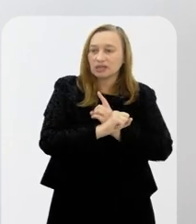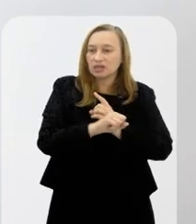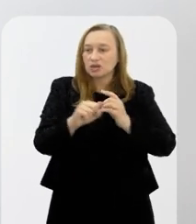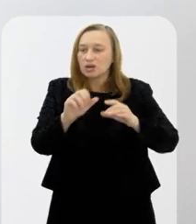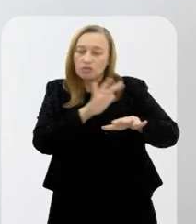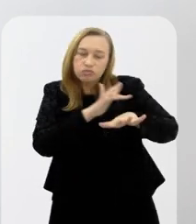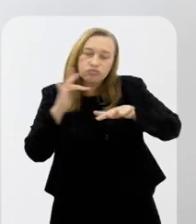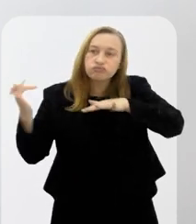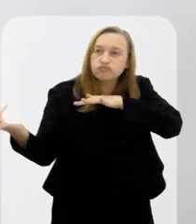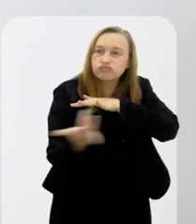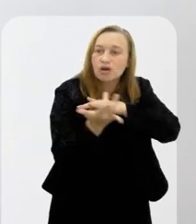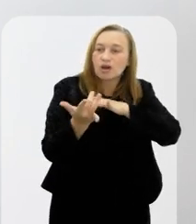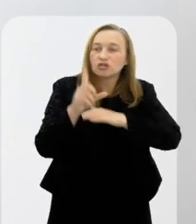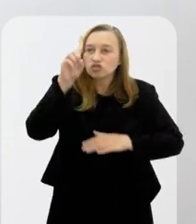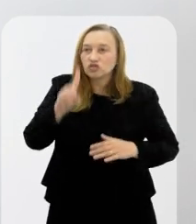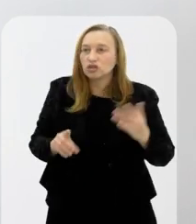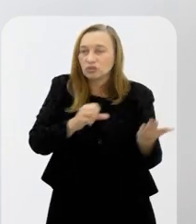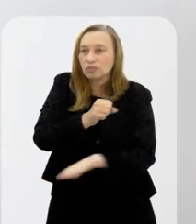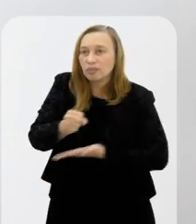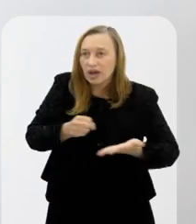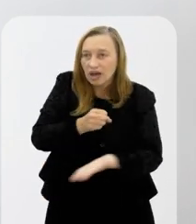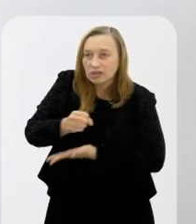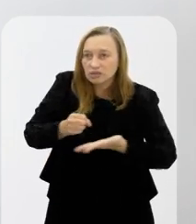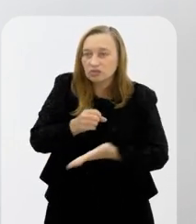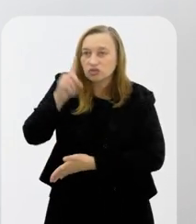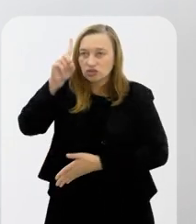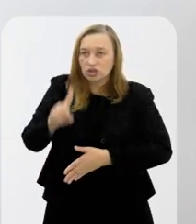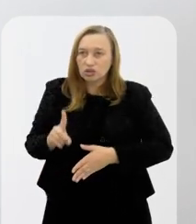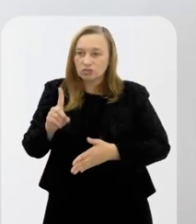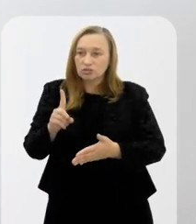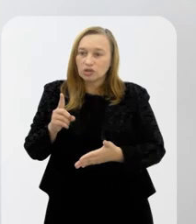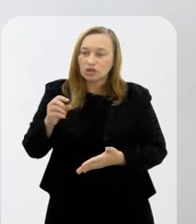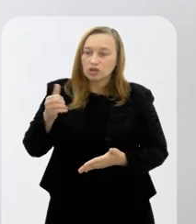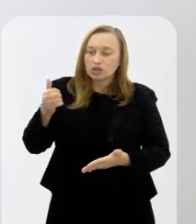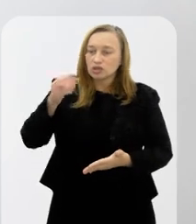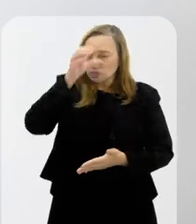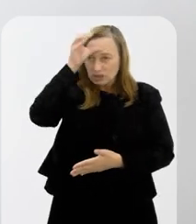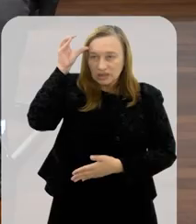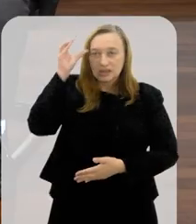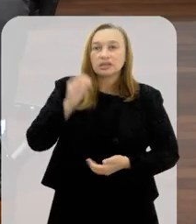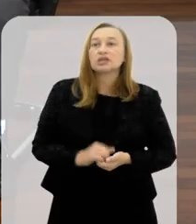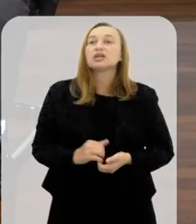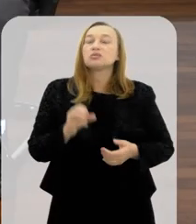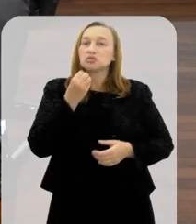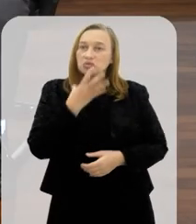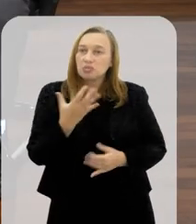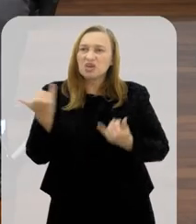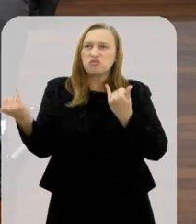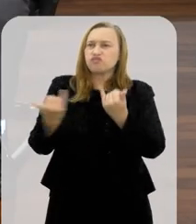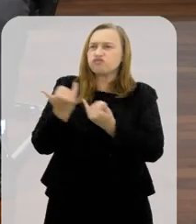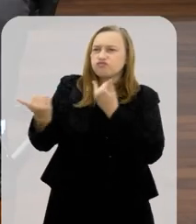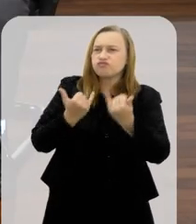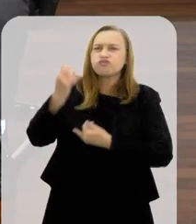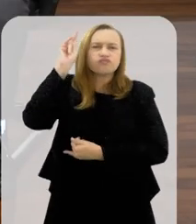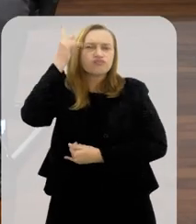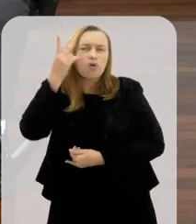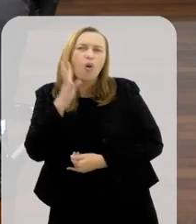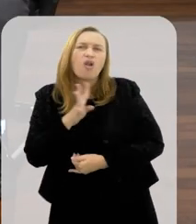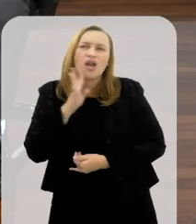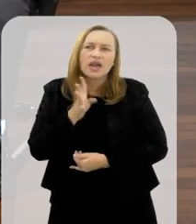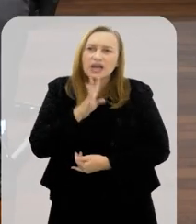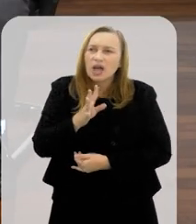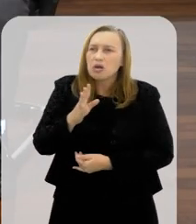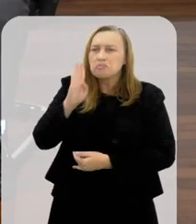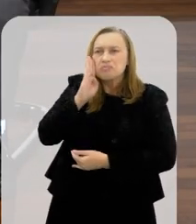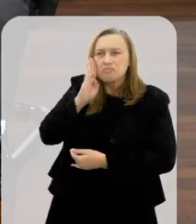né que isso é um direito básico do nosso direito do consumidor muito bem assim informações históricas legais